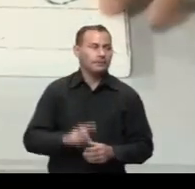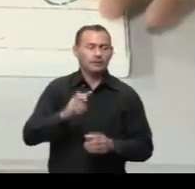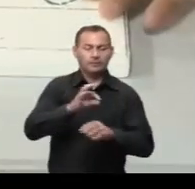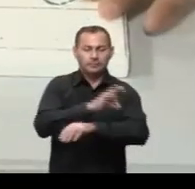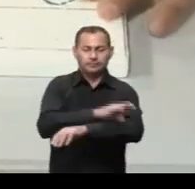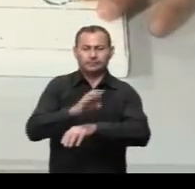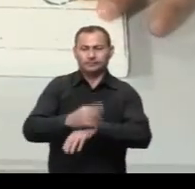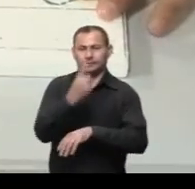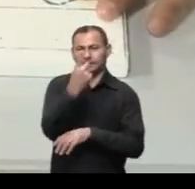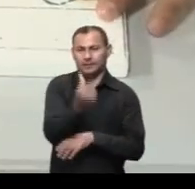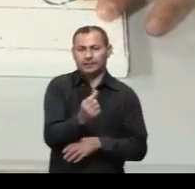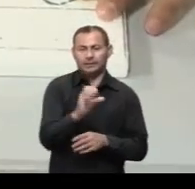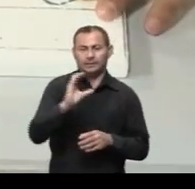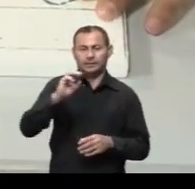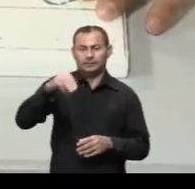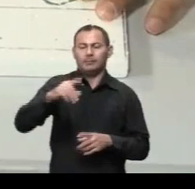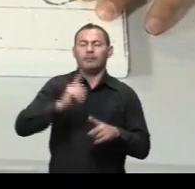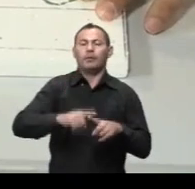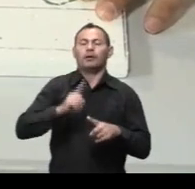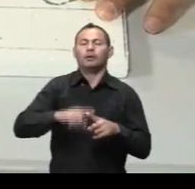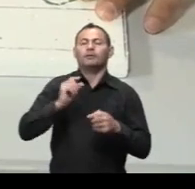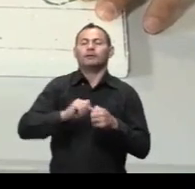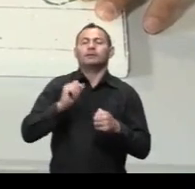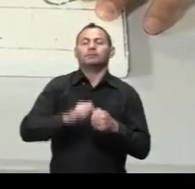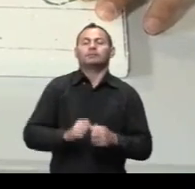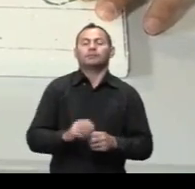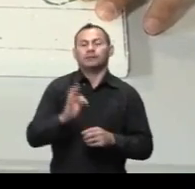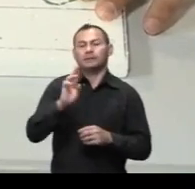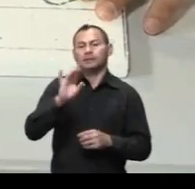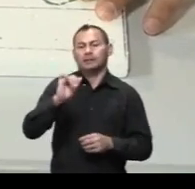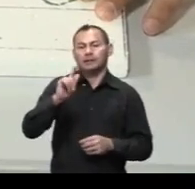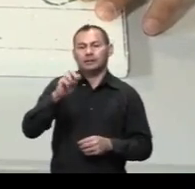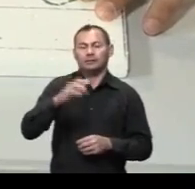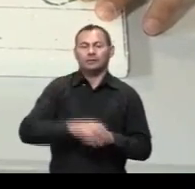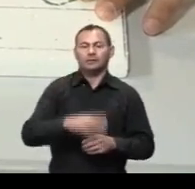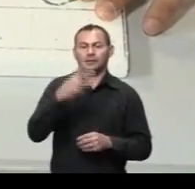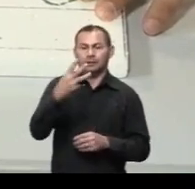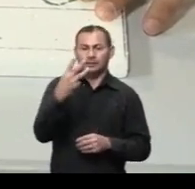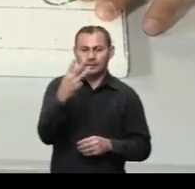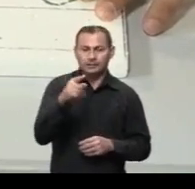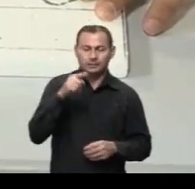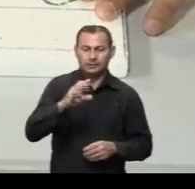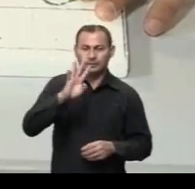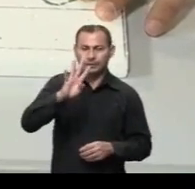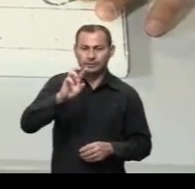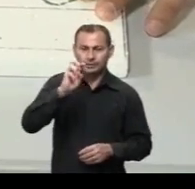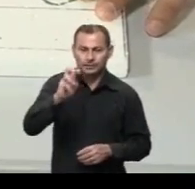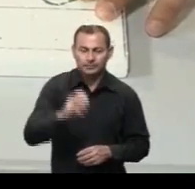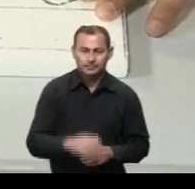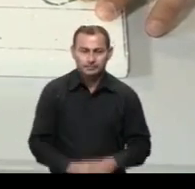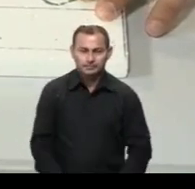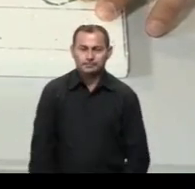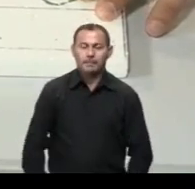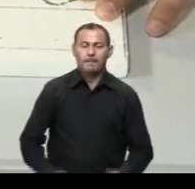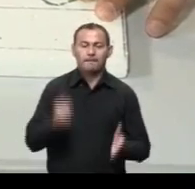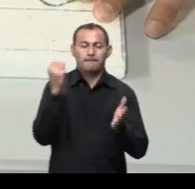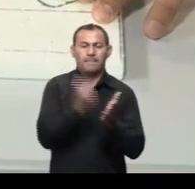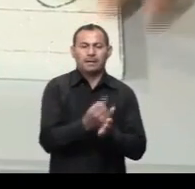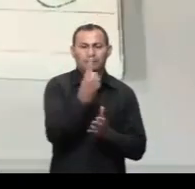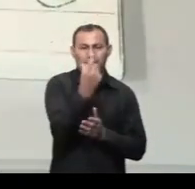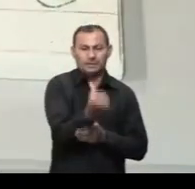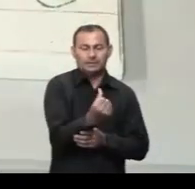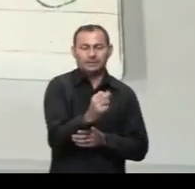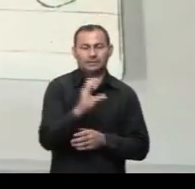vou puxar 16 centímetros aqui. Por que eu estou fazendo isso? Triângulo 3, 4, 5. Ok? E marco